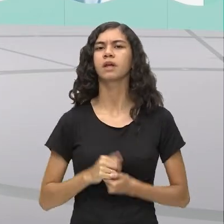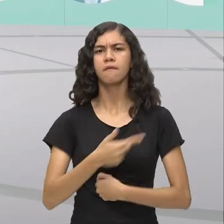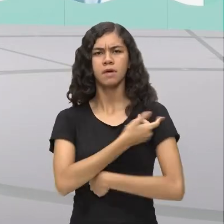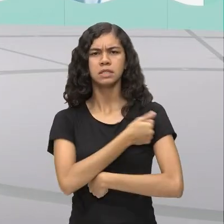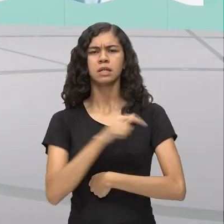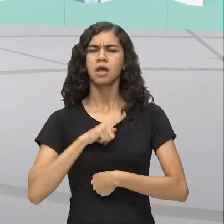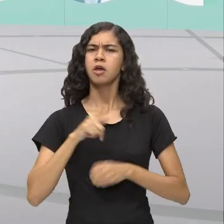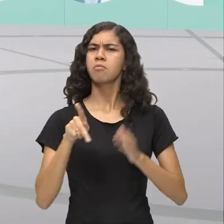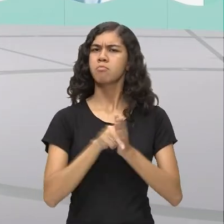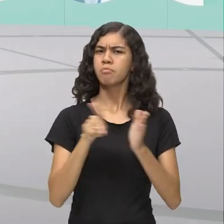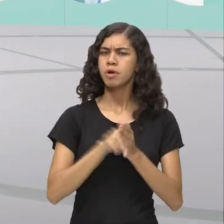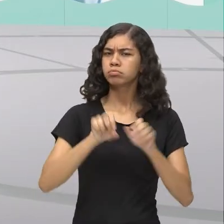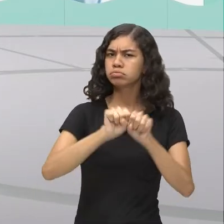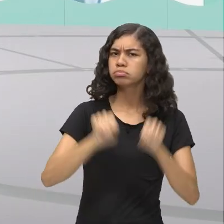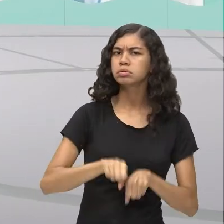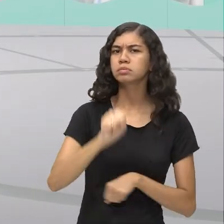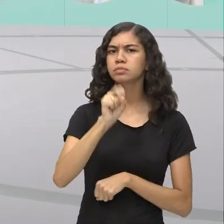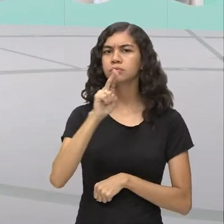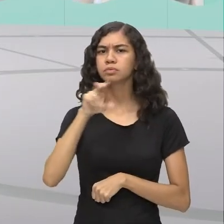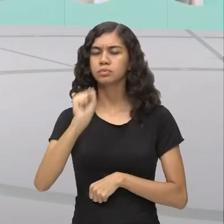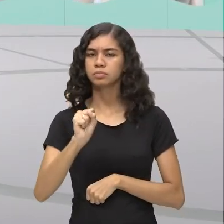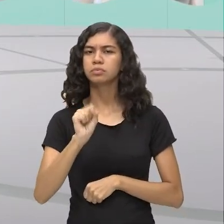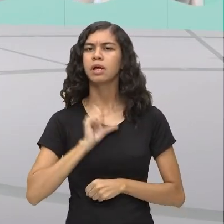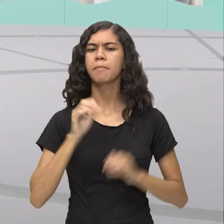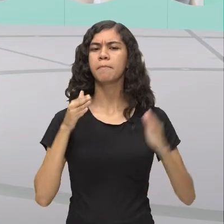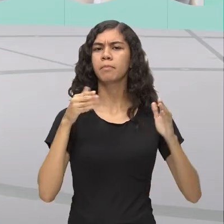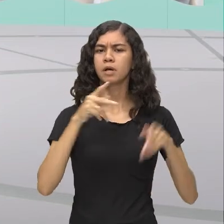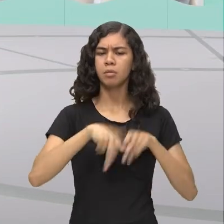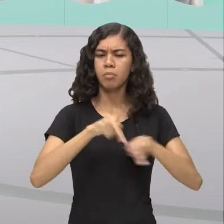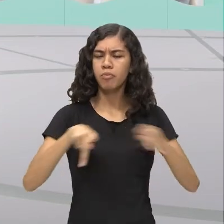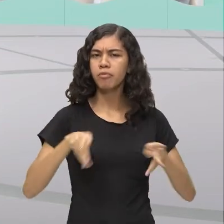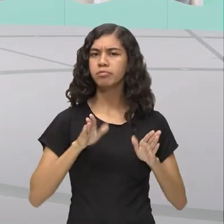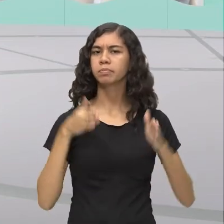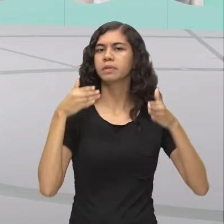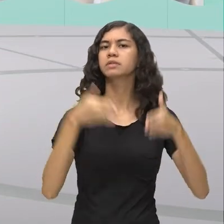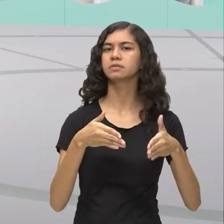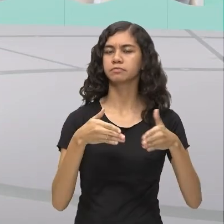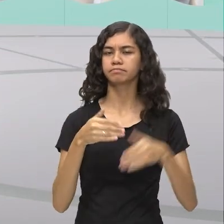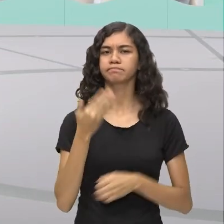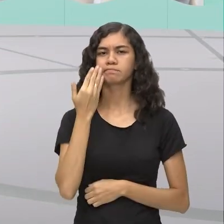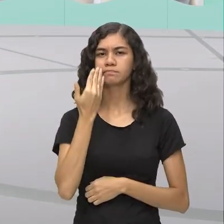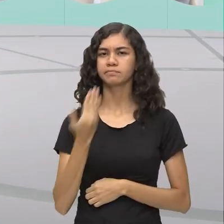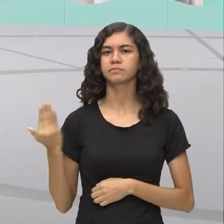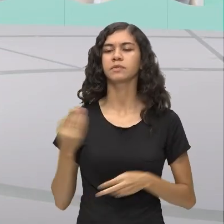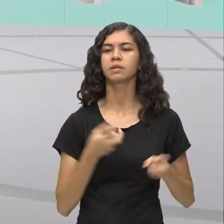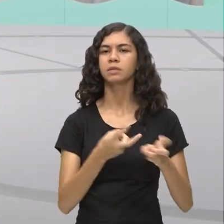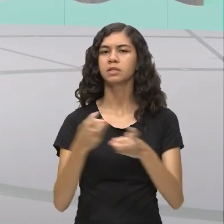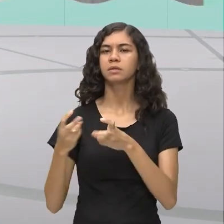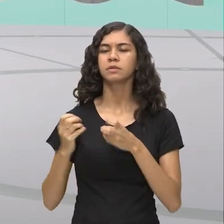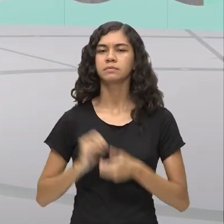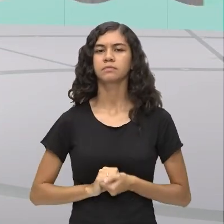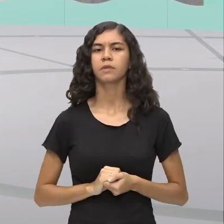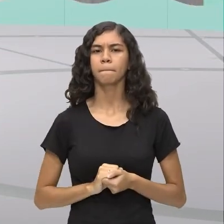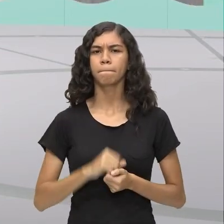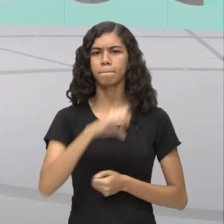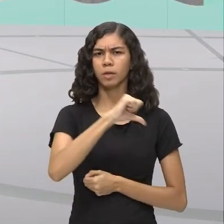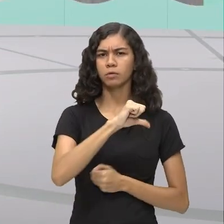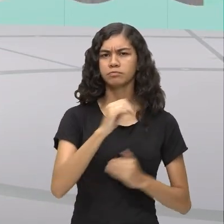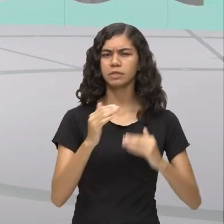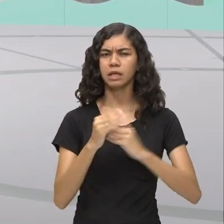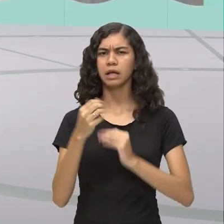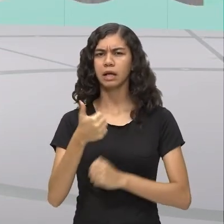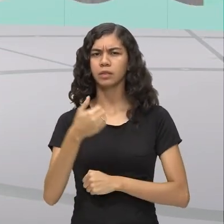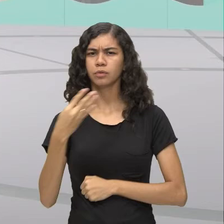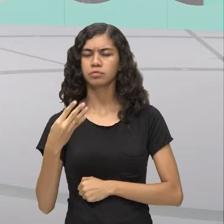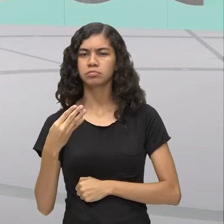ela vai ser indicada para públicos específicos. Então a gente vai observar aí que meninos e meninas de 9 a 14 anos podem tomar